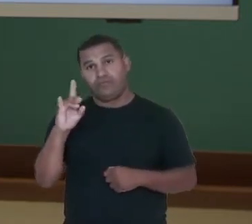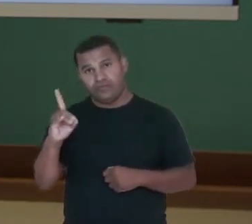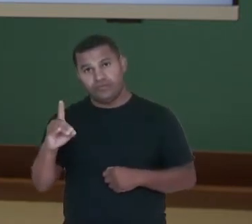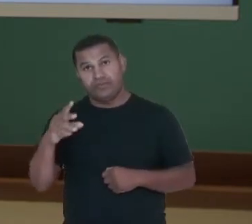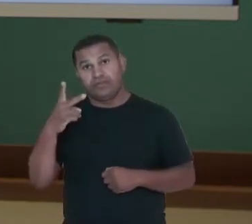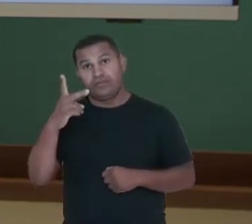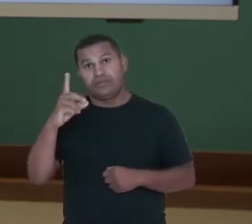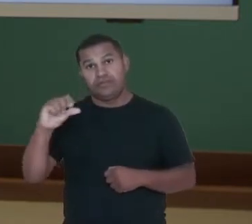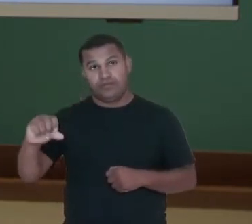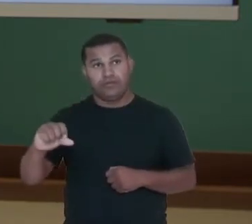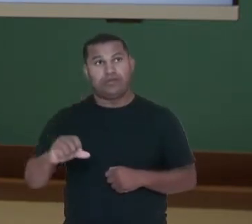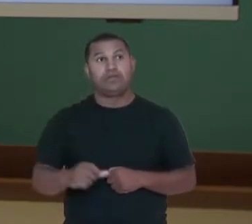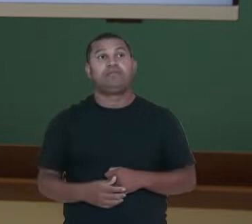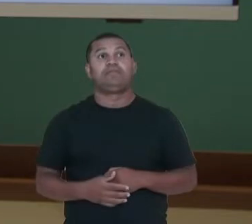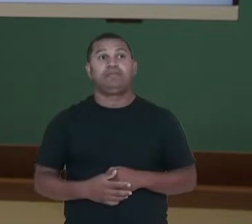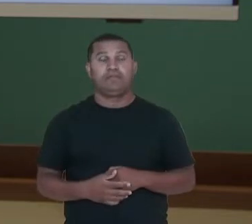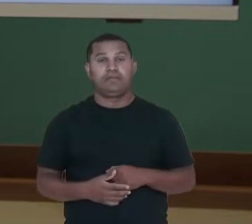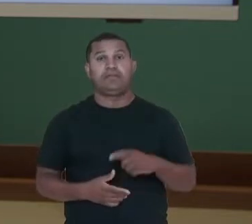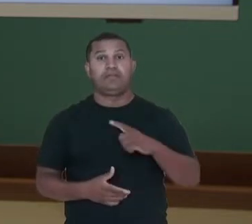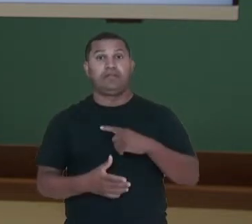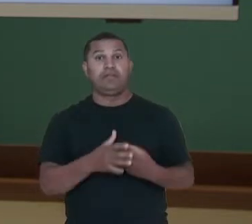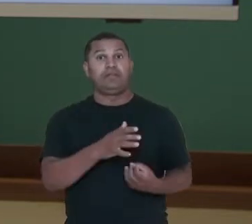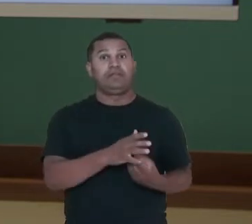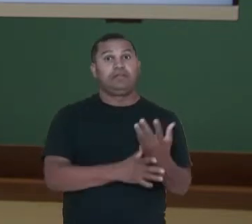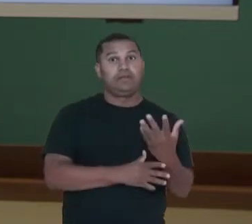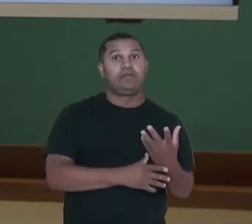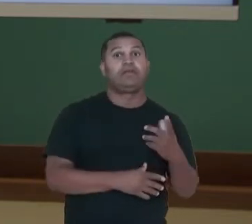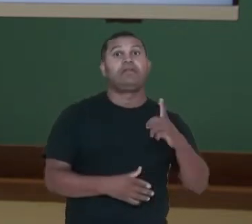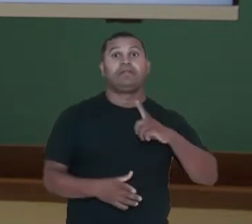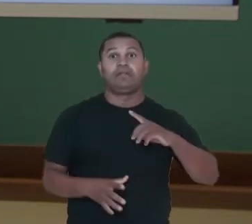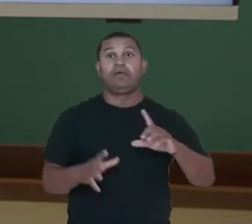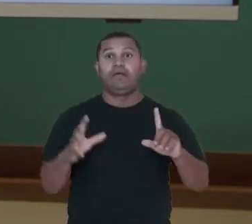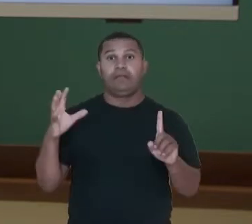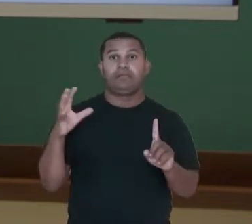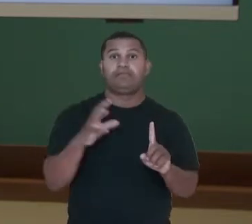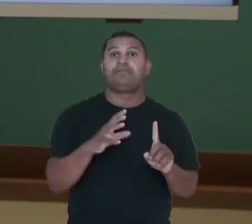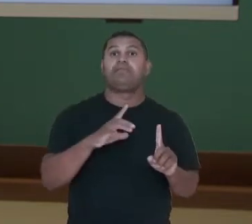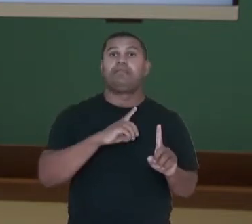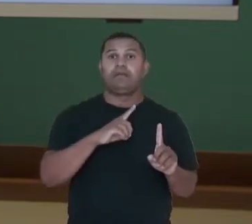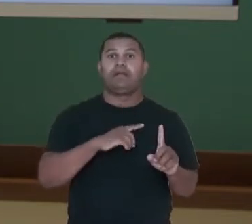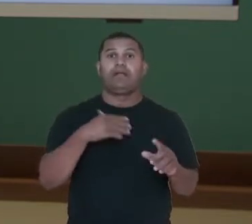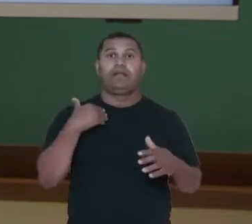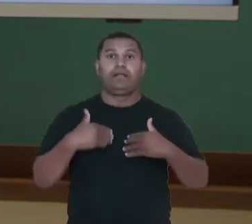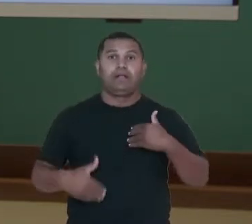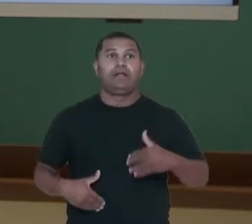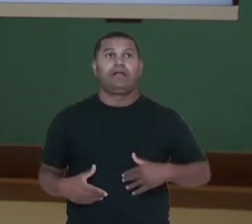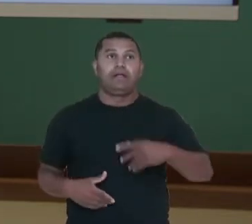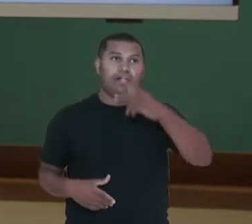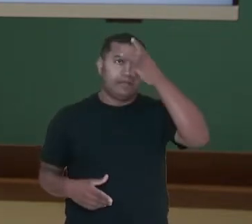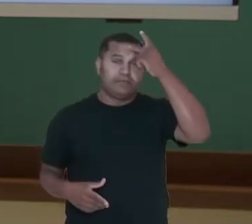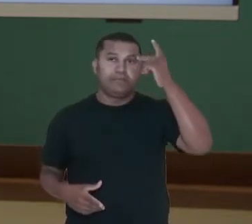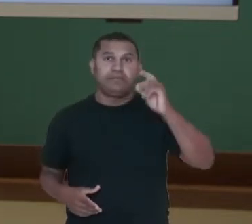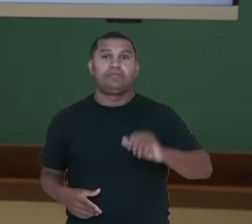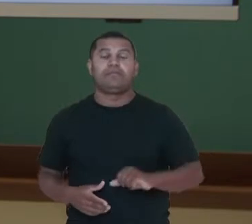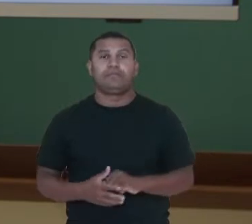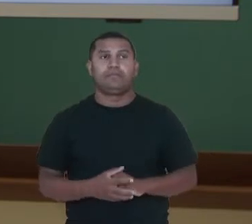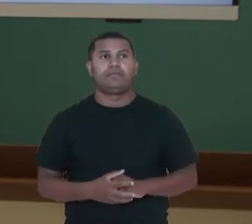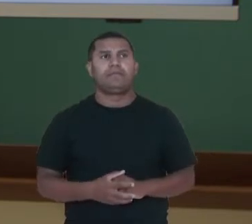pandemia, então ela afeta o ser humano pela gravidade, potencial de mortalidade, né? E